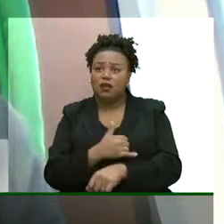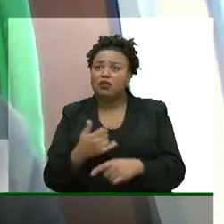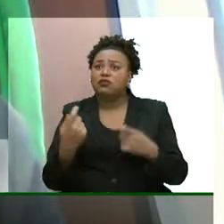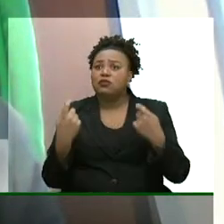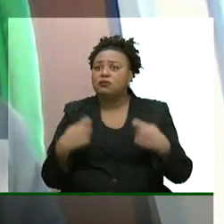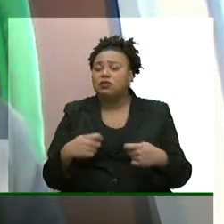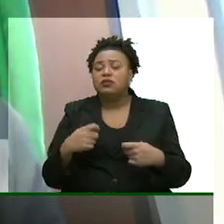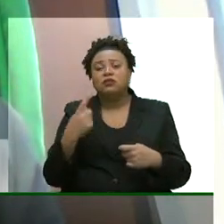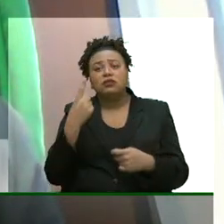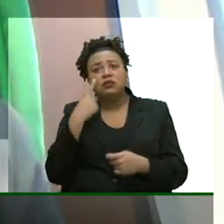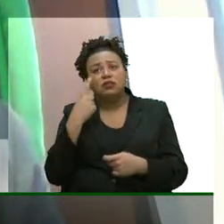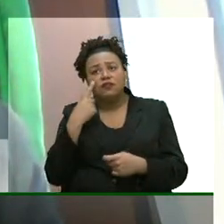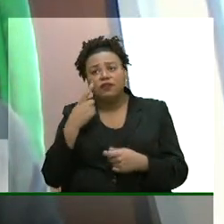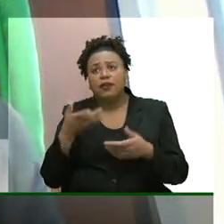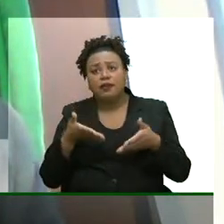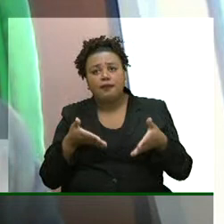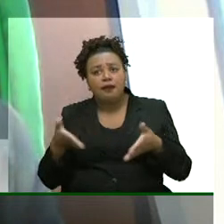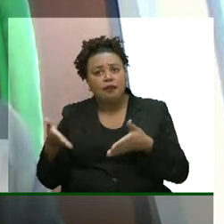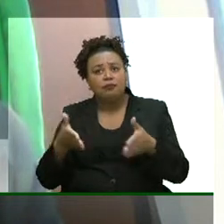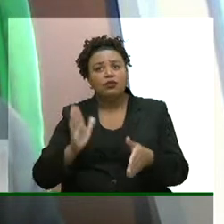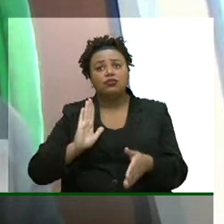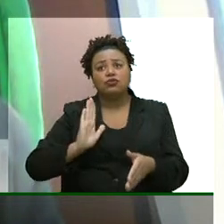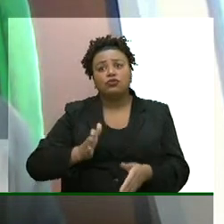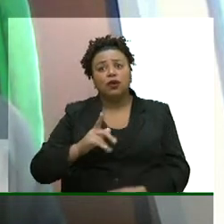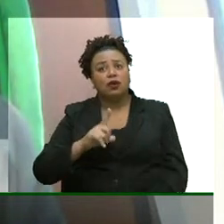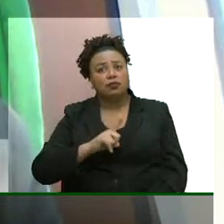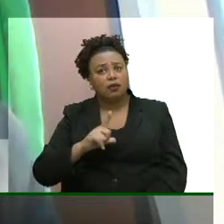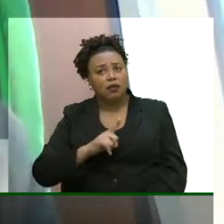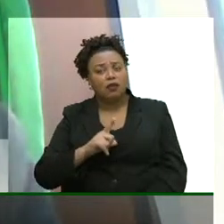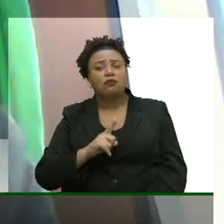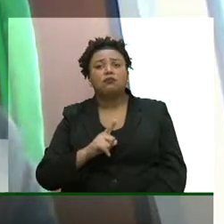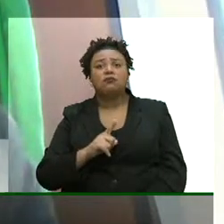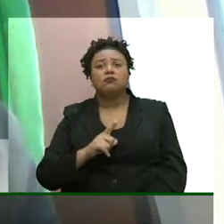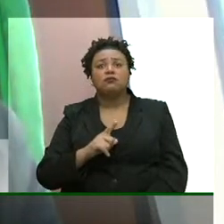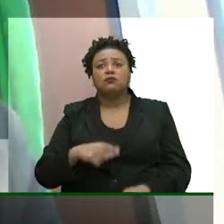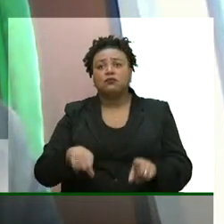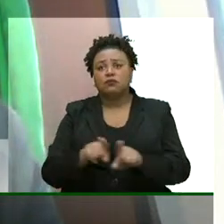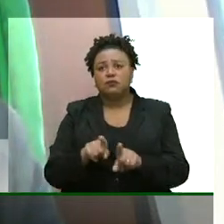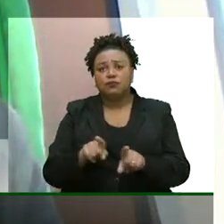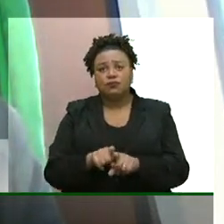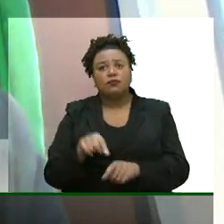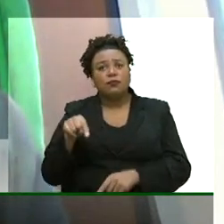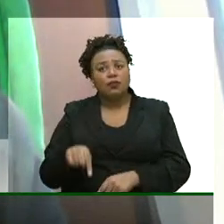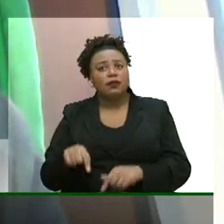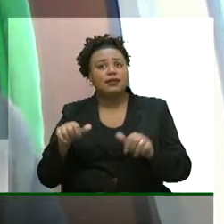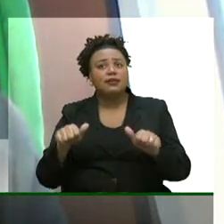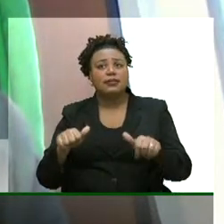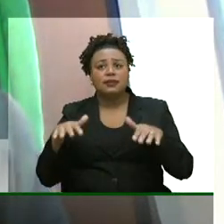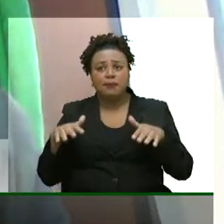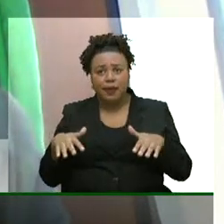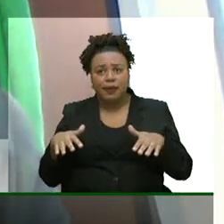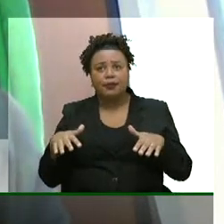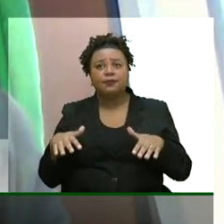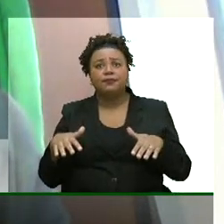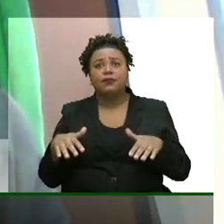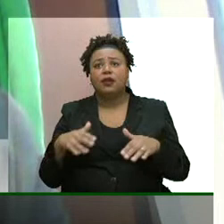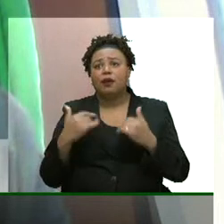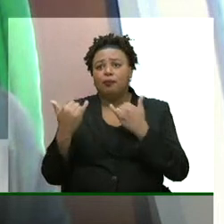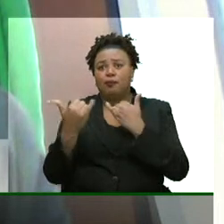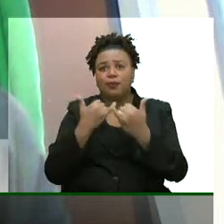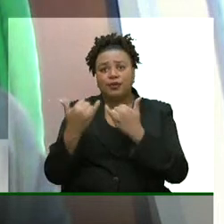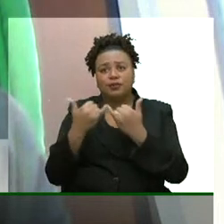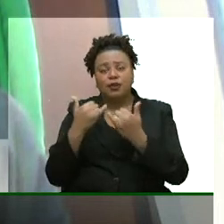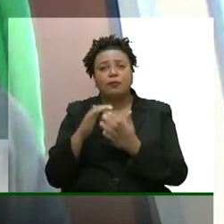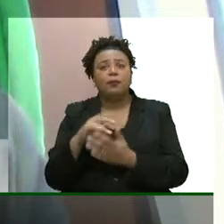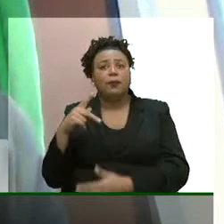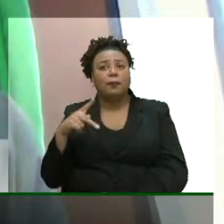precisamos trilhar os caminhos que já existem e já estão postos, inclusive aqui na Assembleia Legislativa, como é o caso